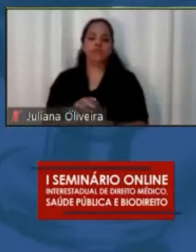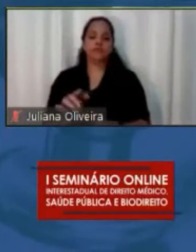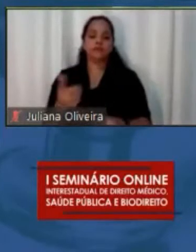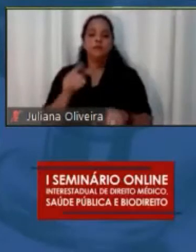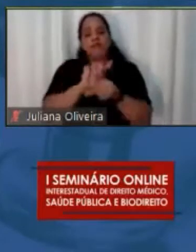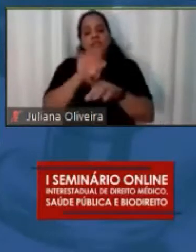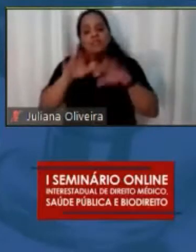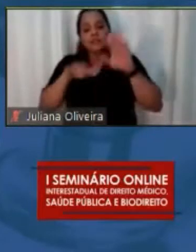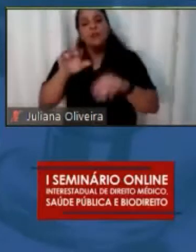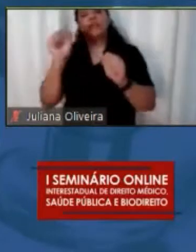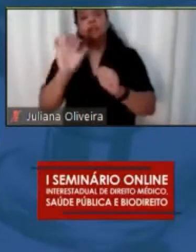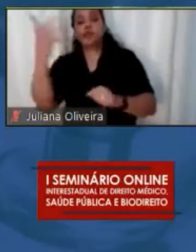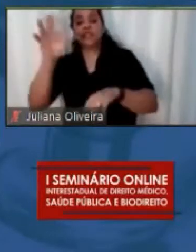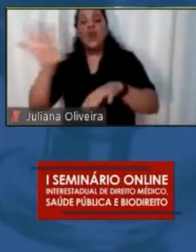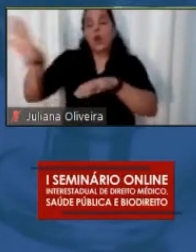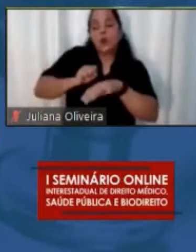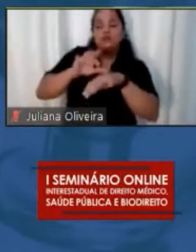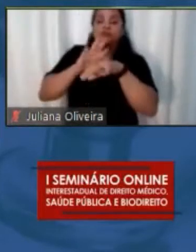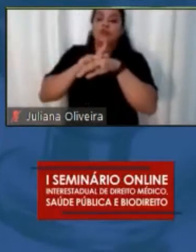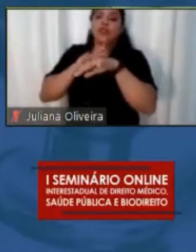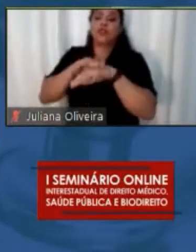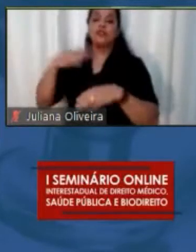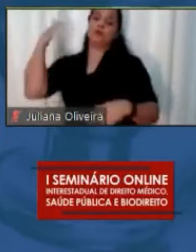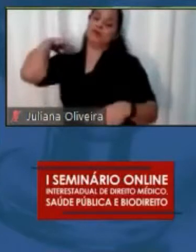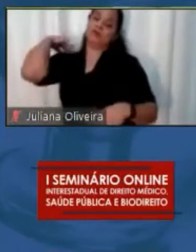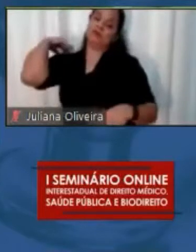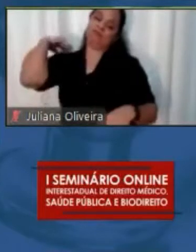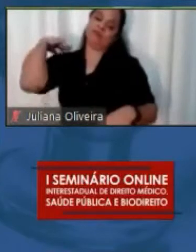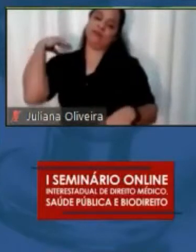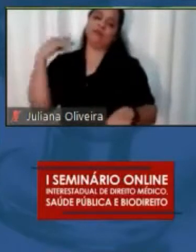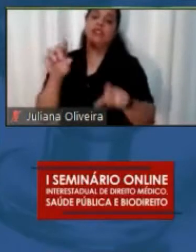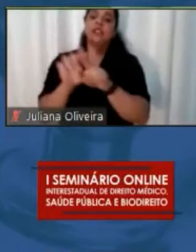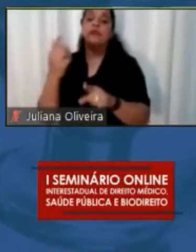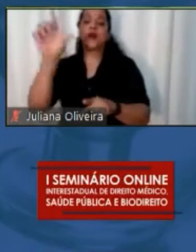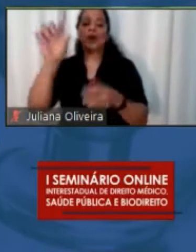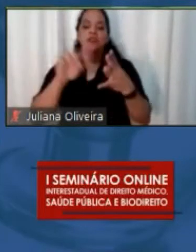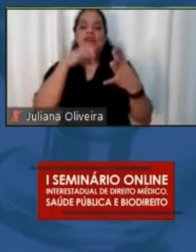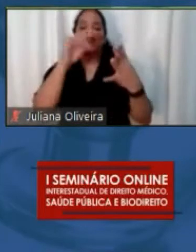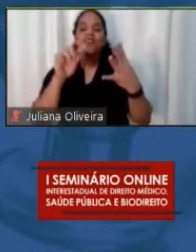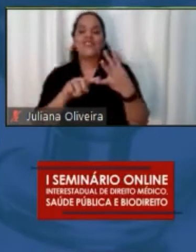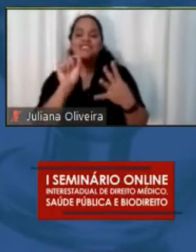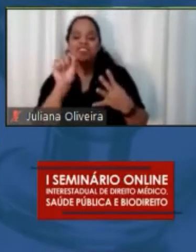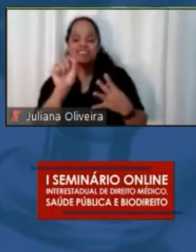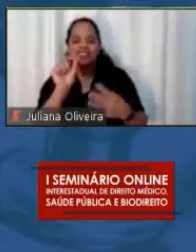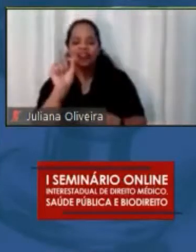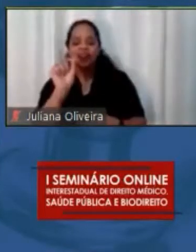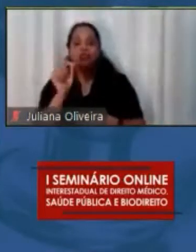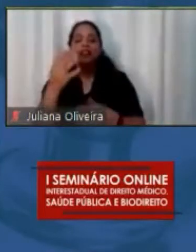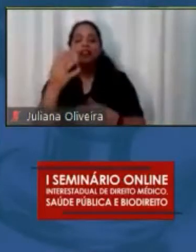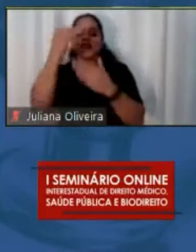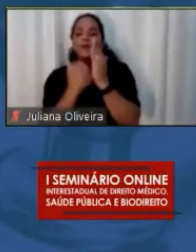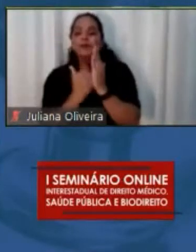patologias pulmonares. E, por fim, uma coisa que está aqui embaixo, que a gente não mensura habitualmente, que são os